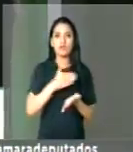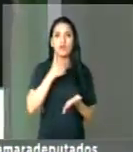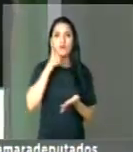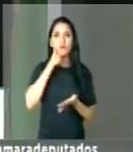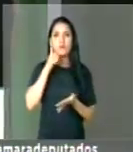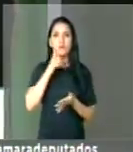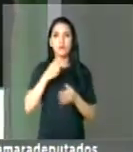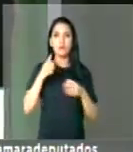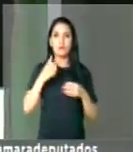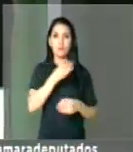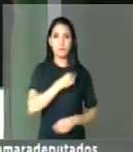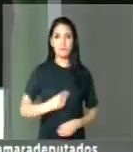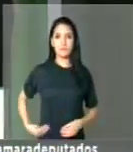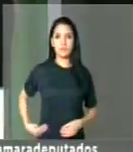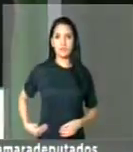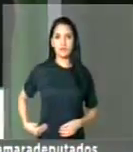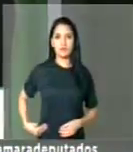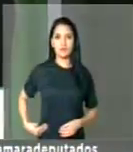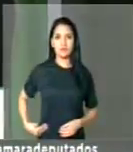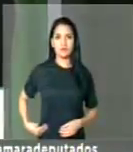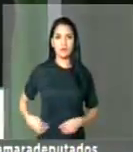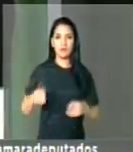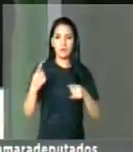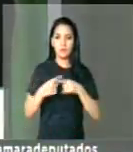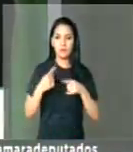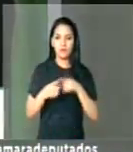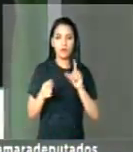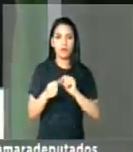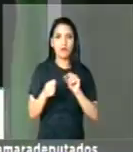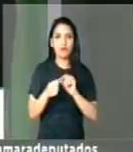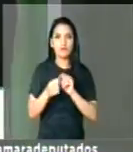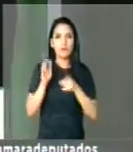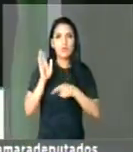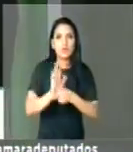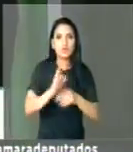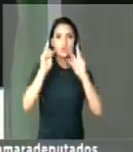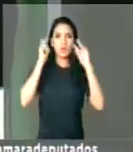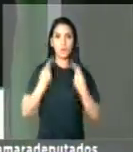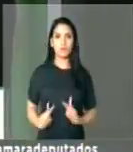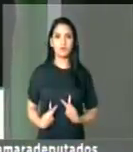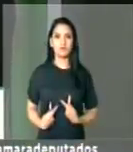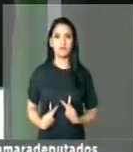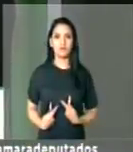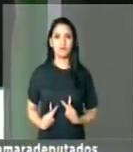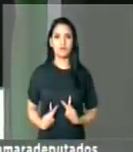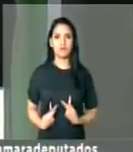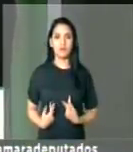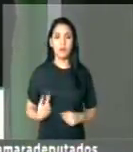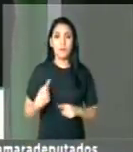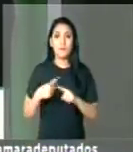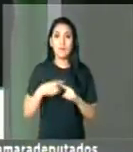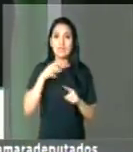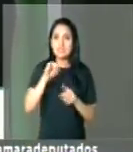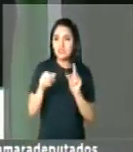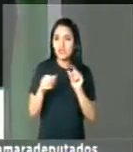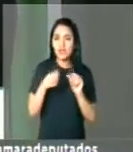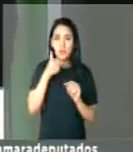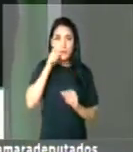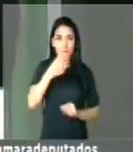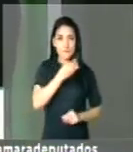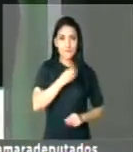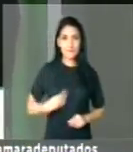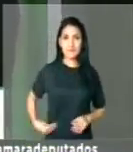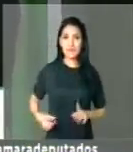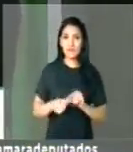sei o que poderia ter acontecido com meu pai naquele momento. Foi um ato de humanidade de uma pessoa